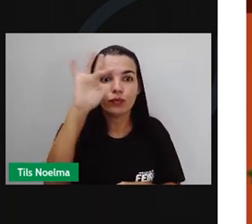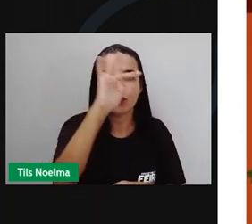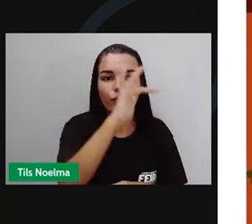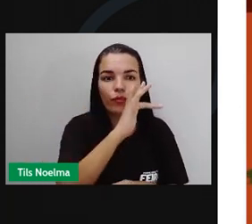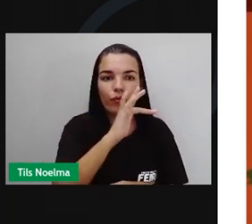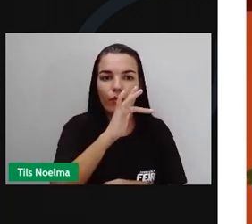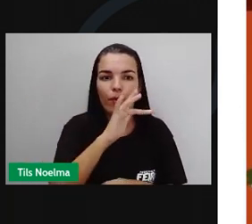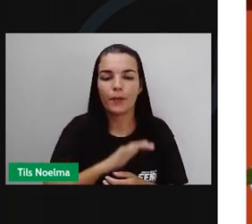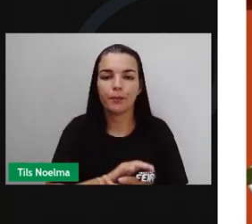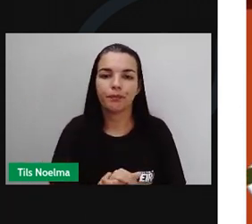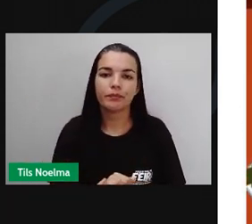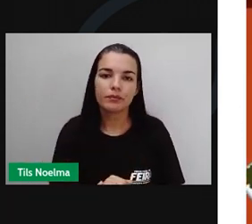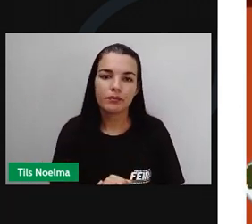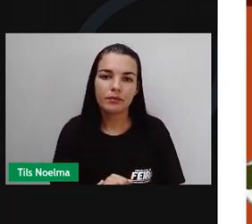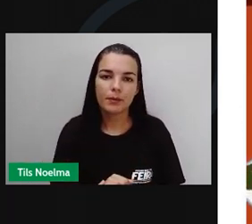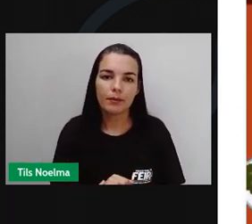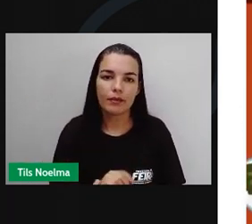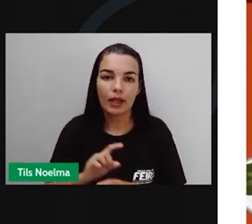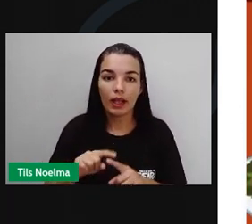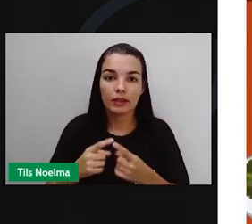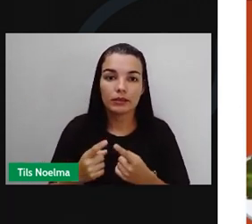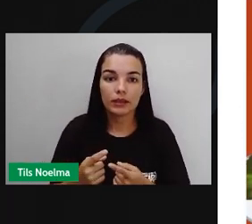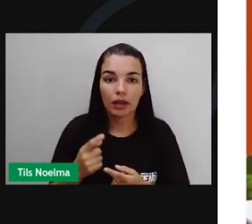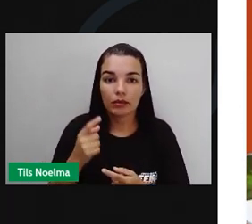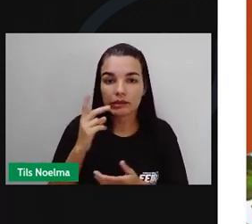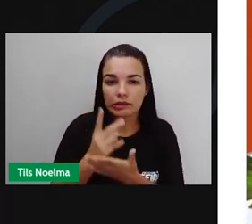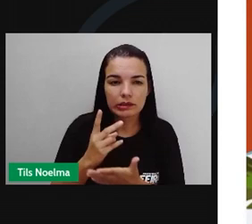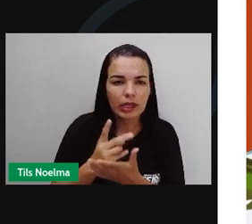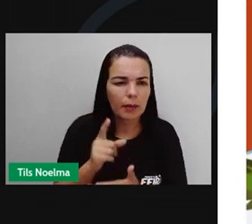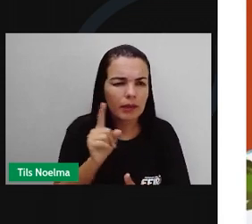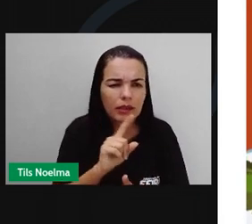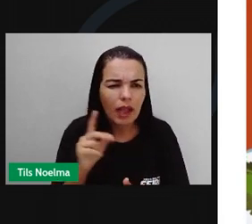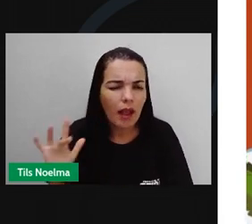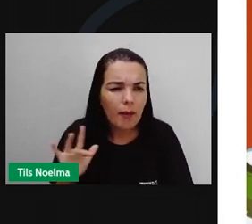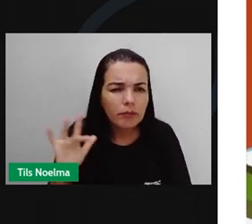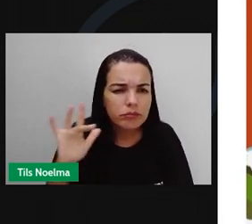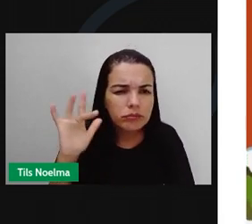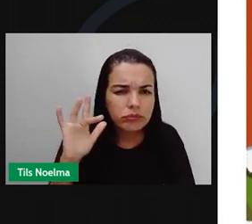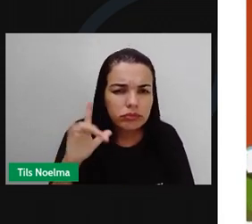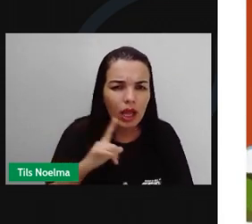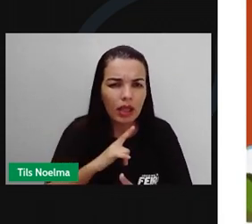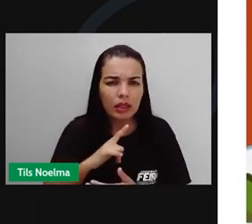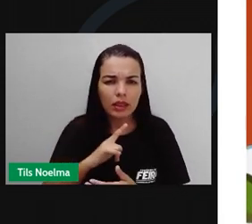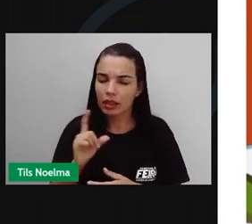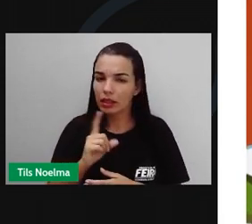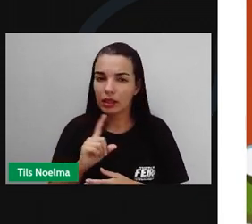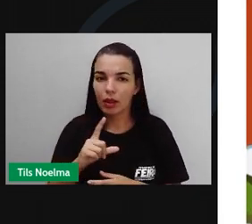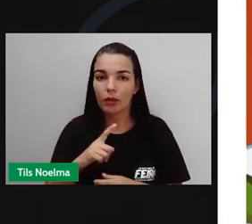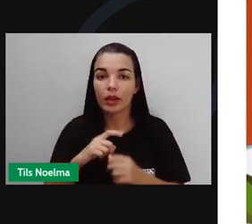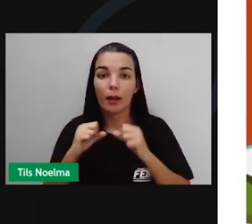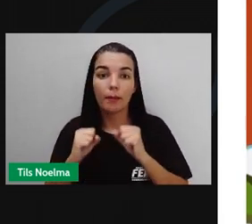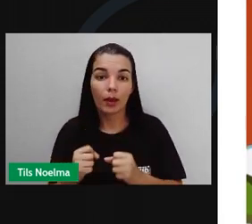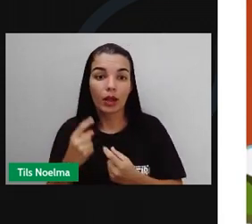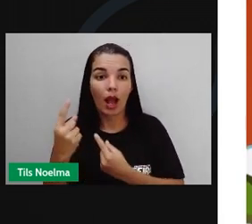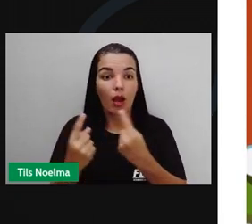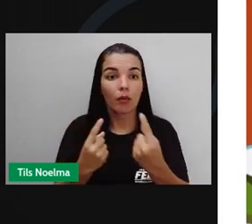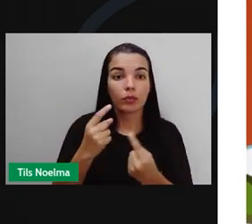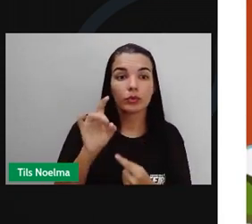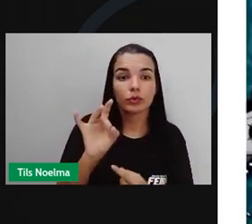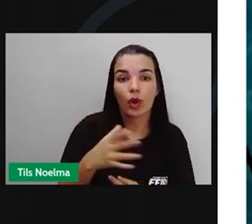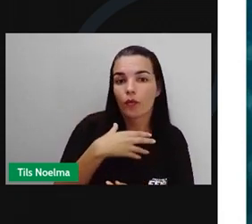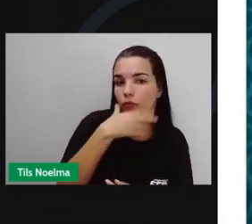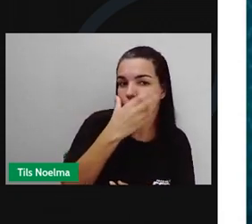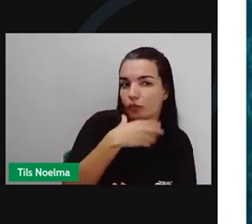Contrariando o sexo comum, não são todos os mosquitos que transmitem a doença, pois o macho da espécie é herbívoro.